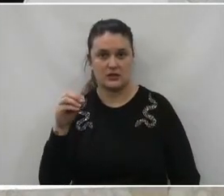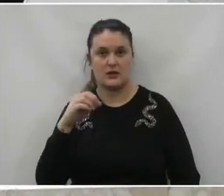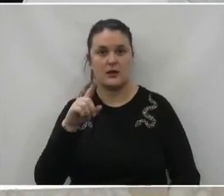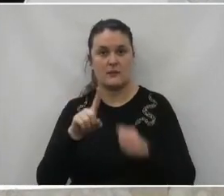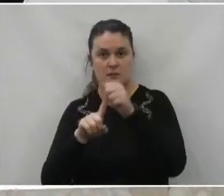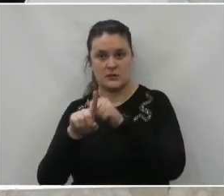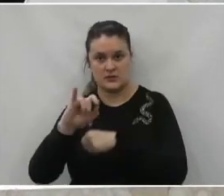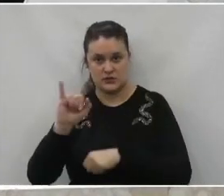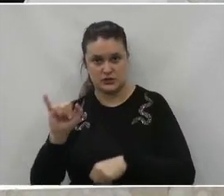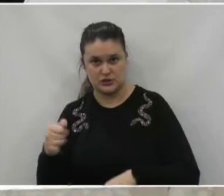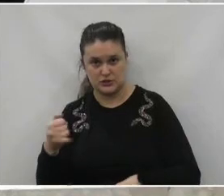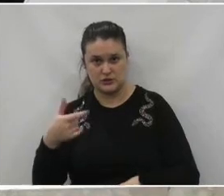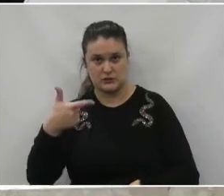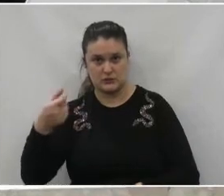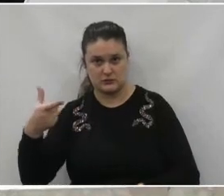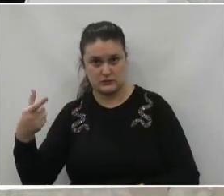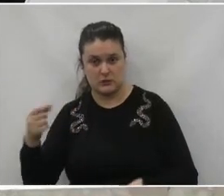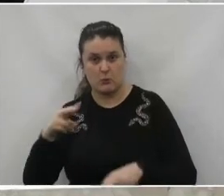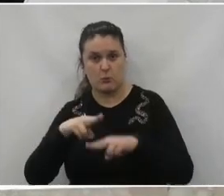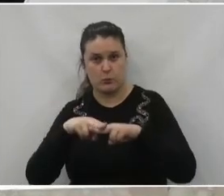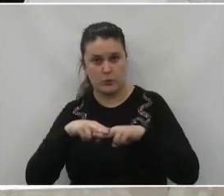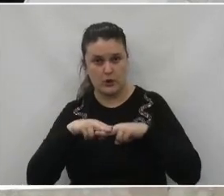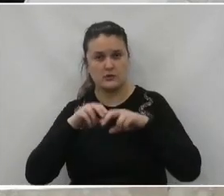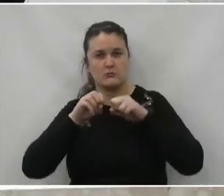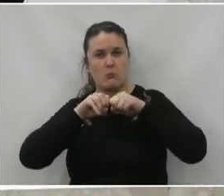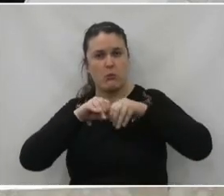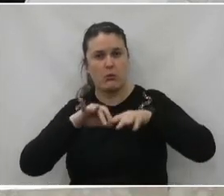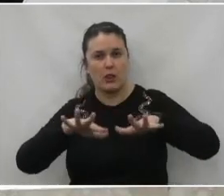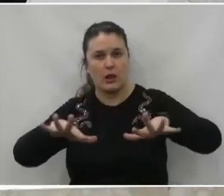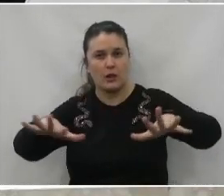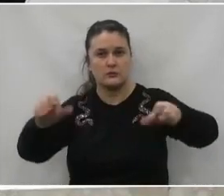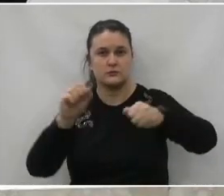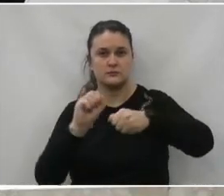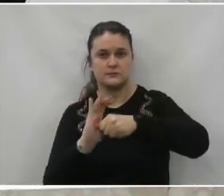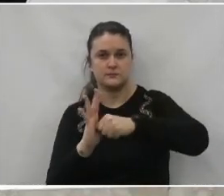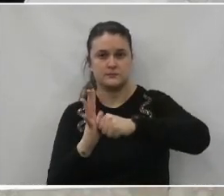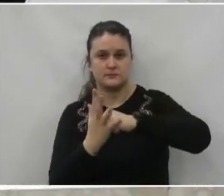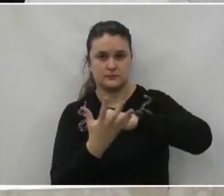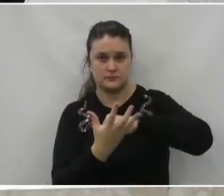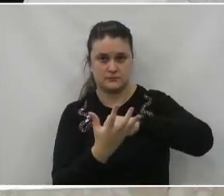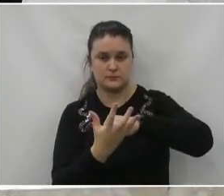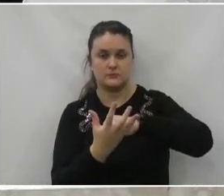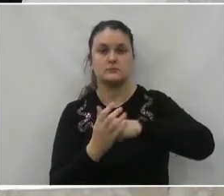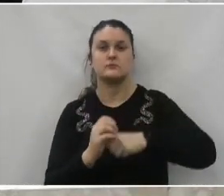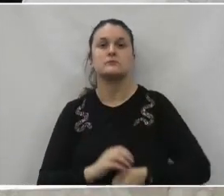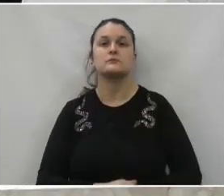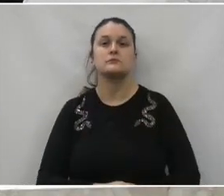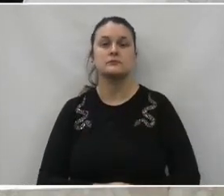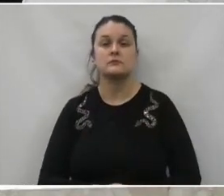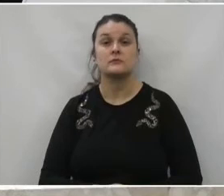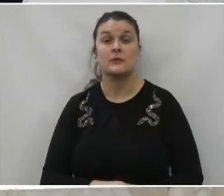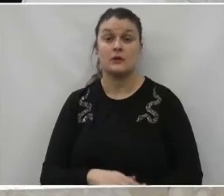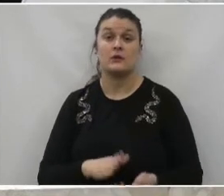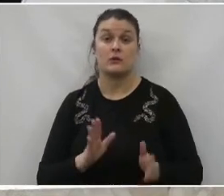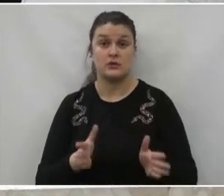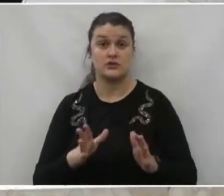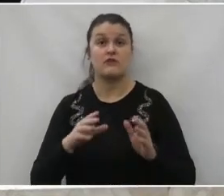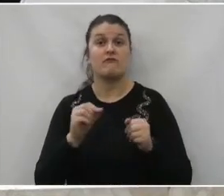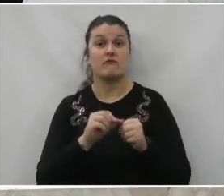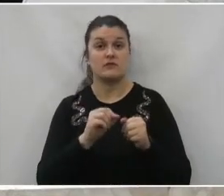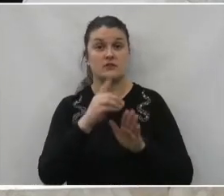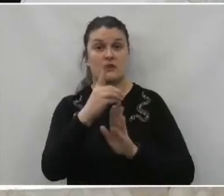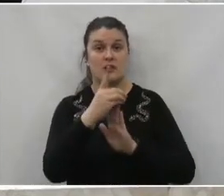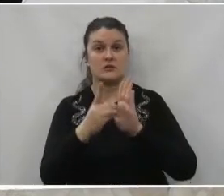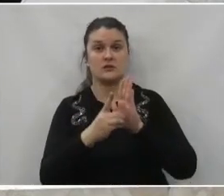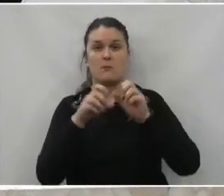2020, em decorrência da infecção humana causada pelo novo coronavírus, Covid-19, atualizada para a declaração